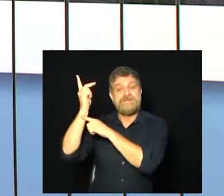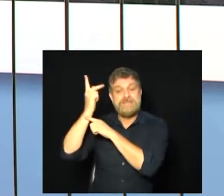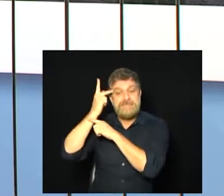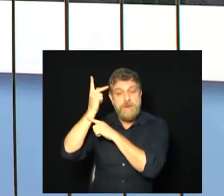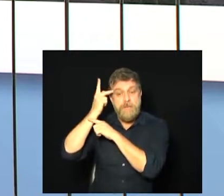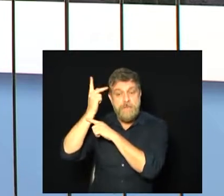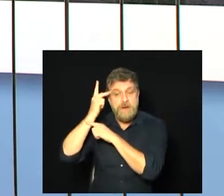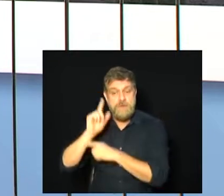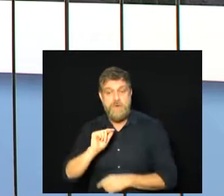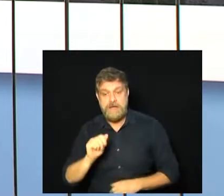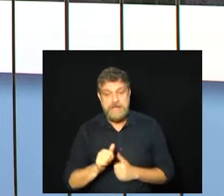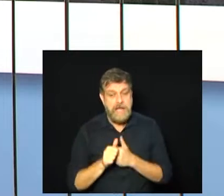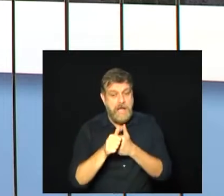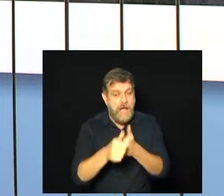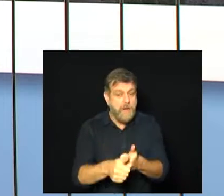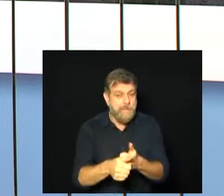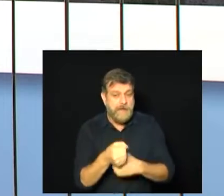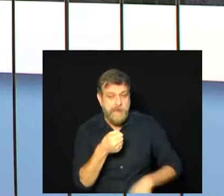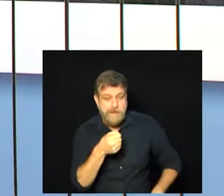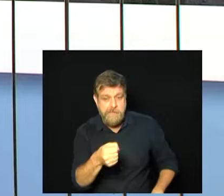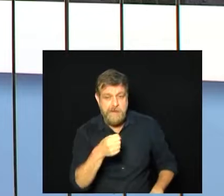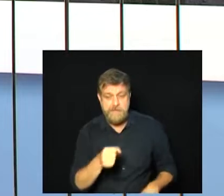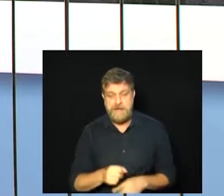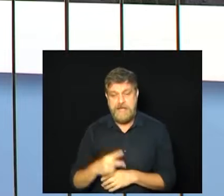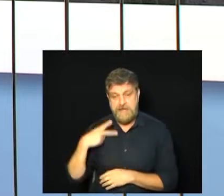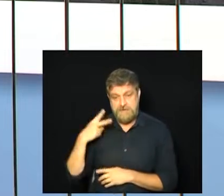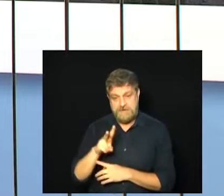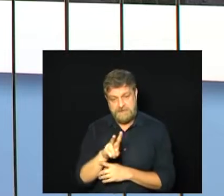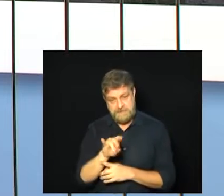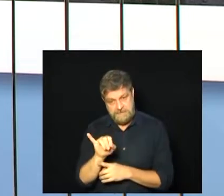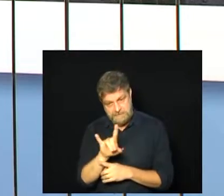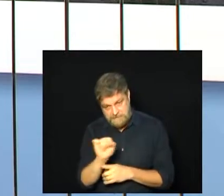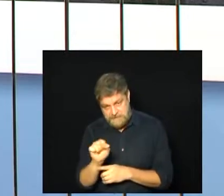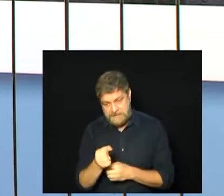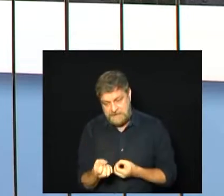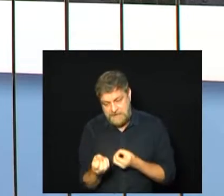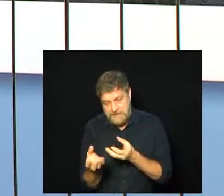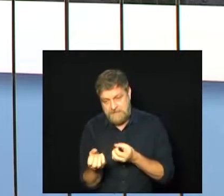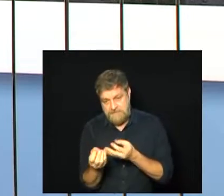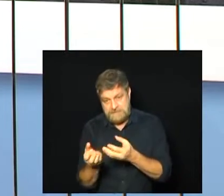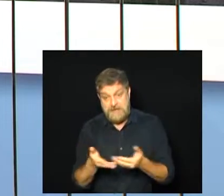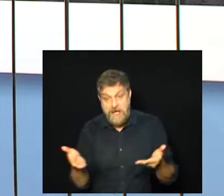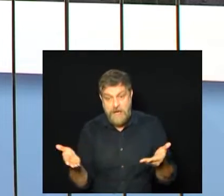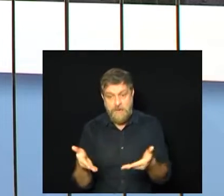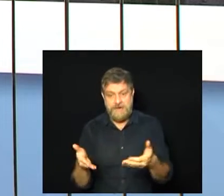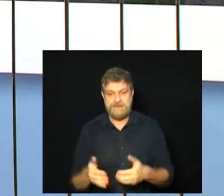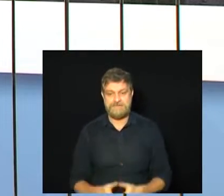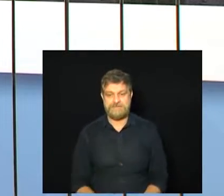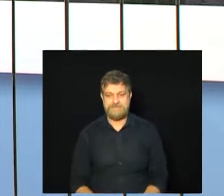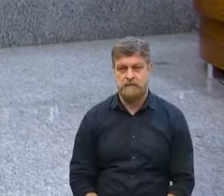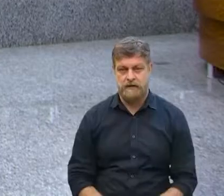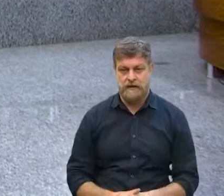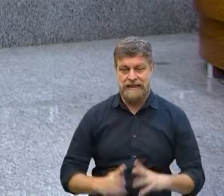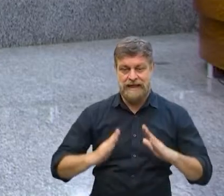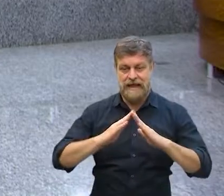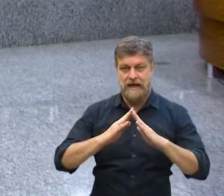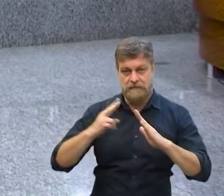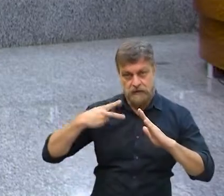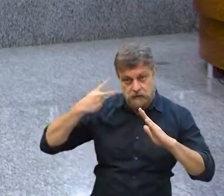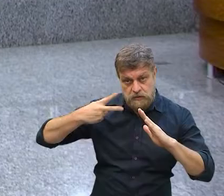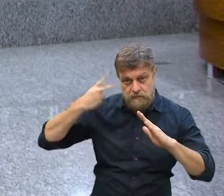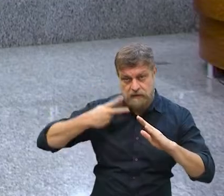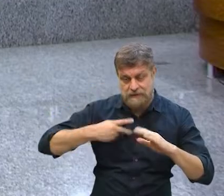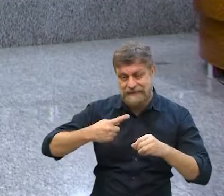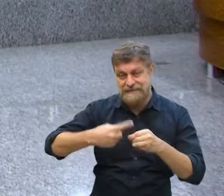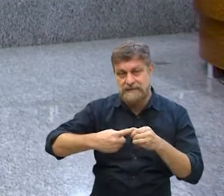estado. Quem acompanhou tudo é Viviane Novaes, que traz as informações agora. Foi no plenário